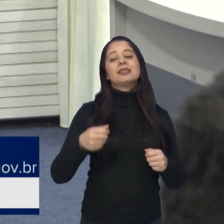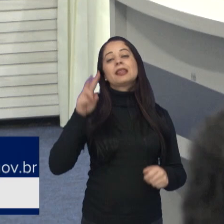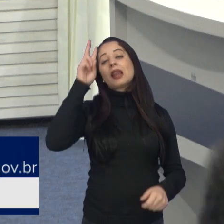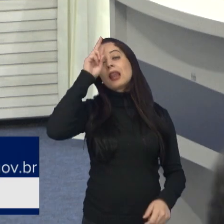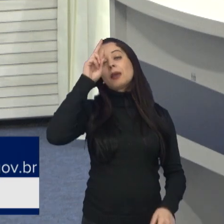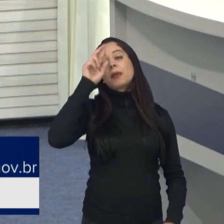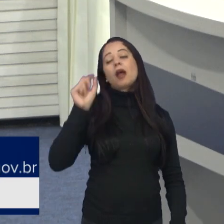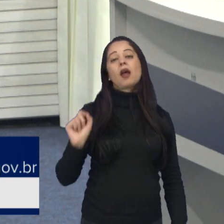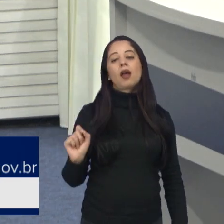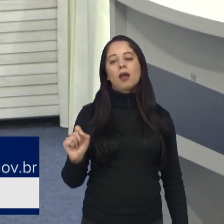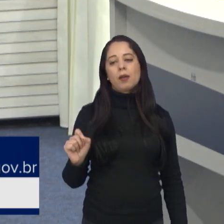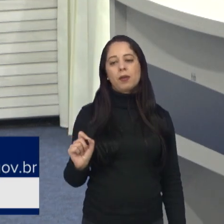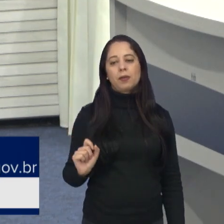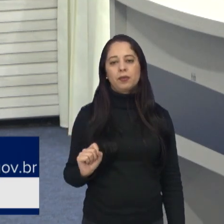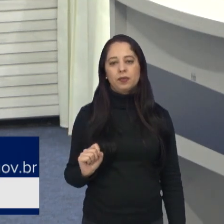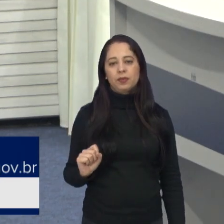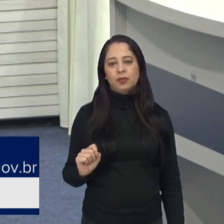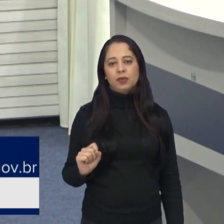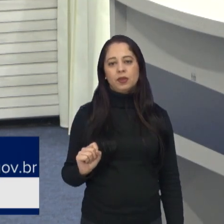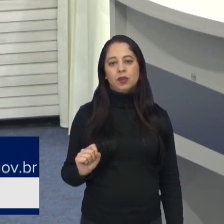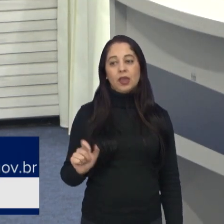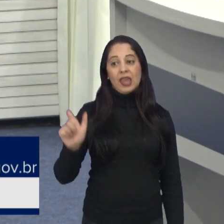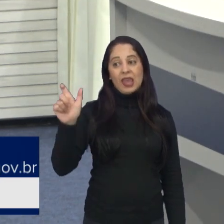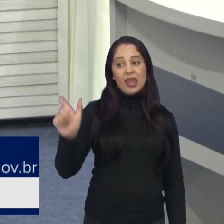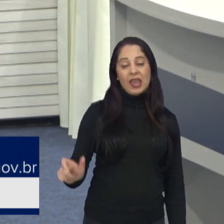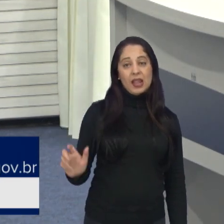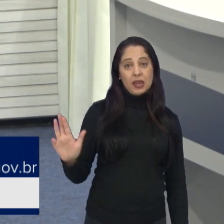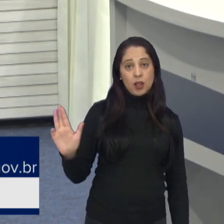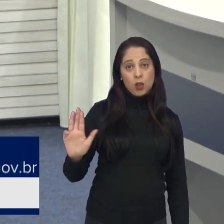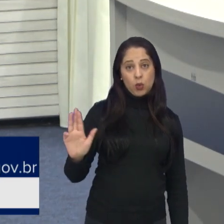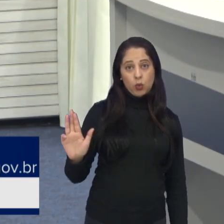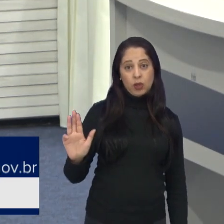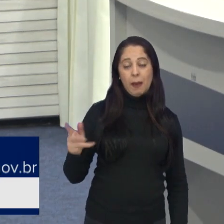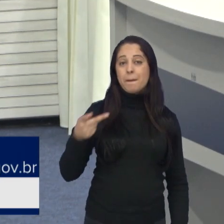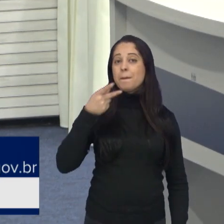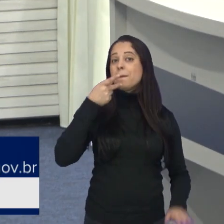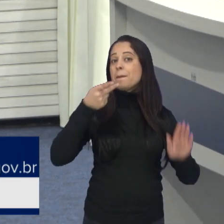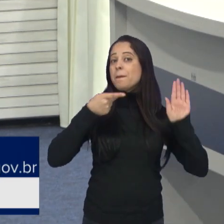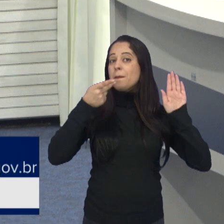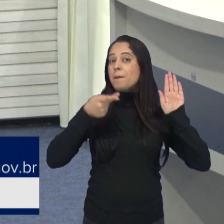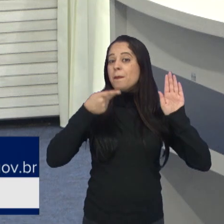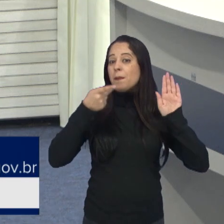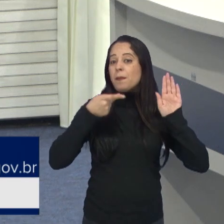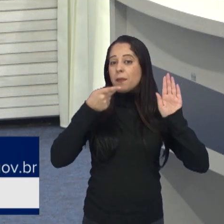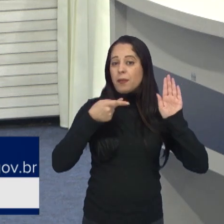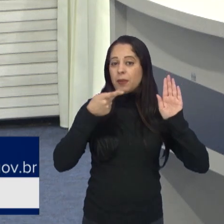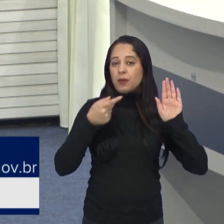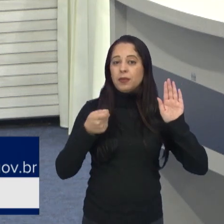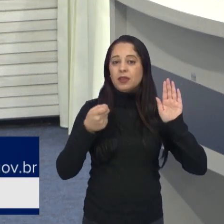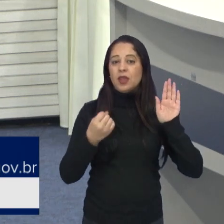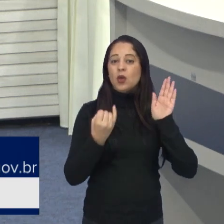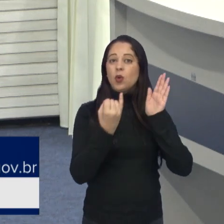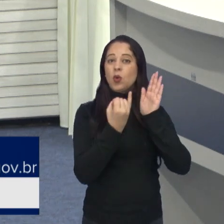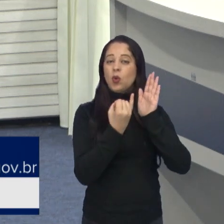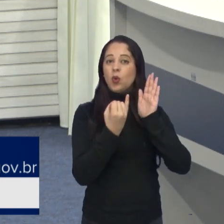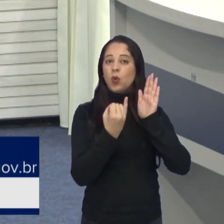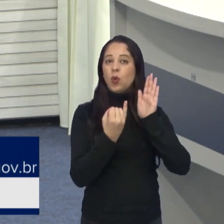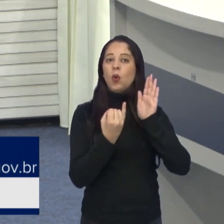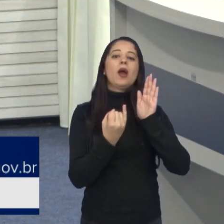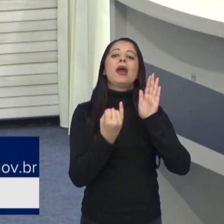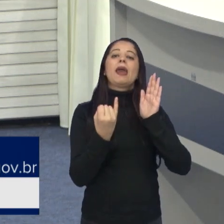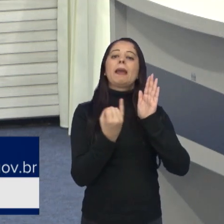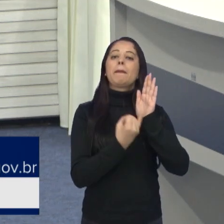seguinte: ele prometeu que o imposto de renda